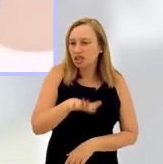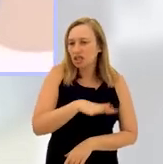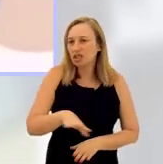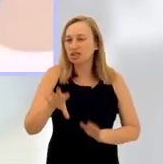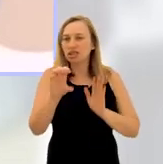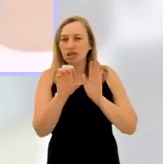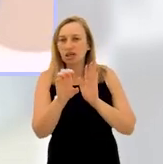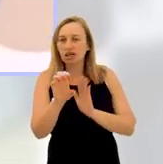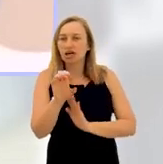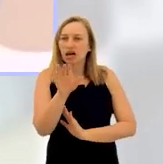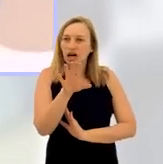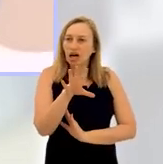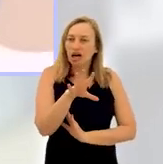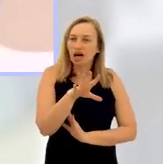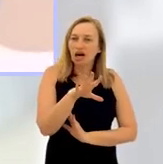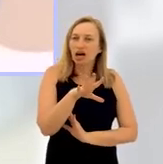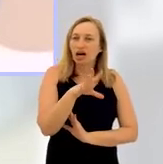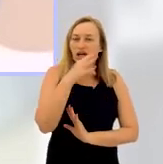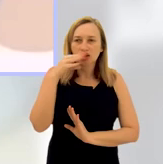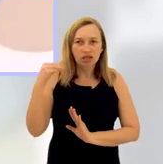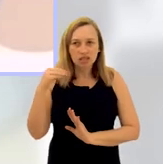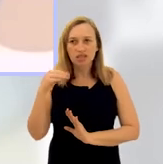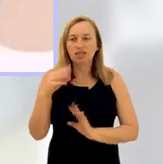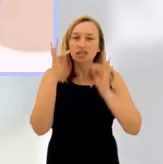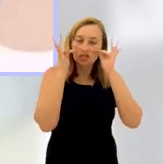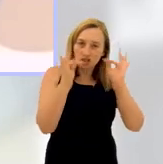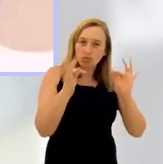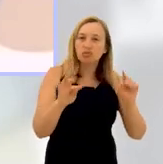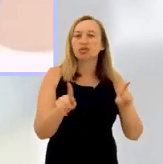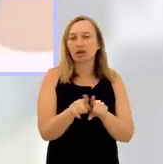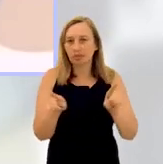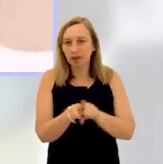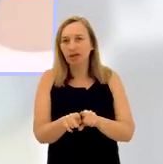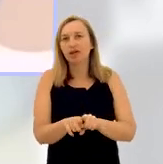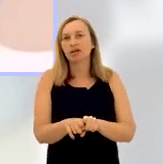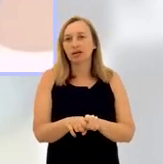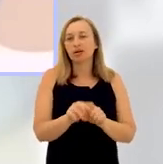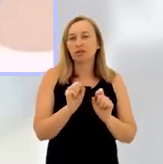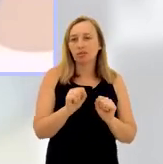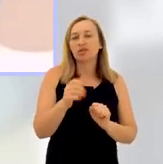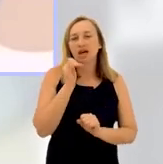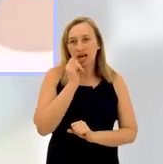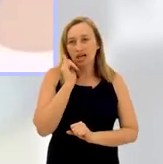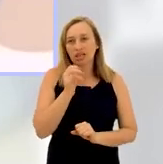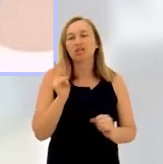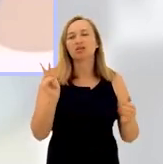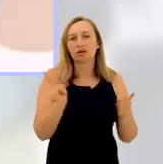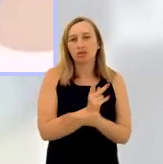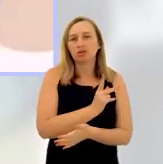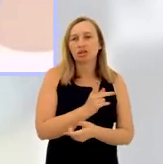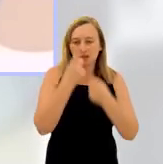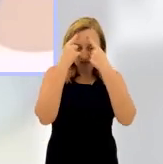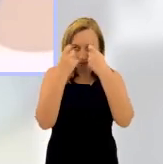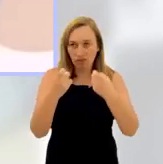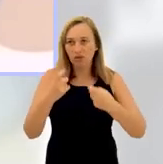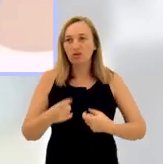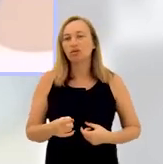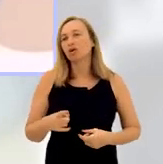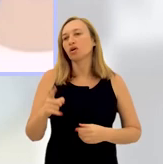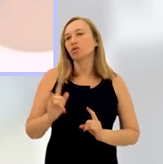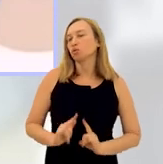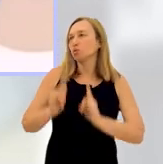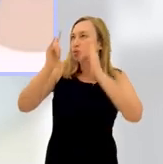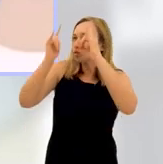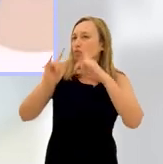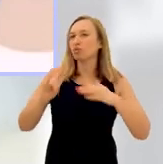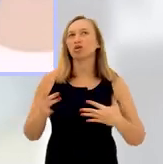crianças, adolescentes, deficientes e testemunhas, né, pessoas, terceiros denunciantes, consigam de fato relatar aquela agressão sofrida, seja em